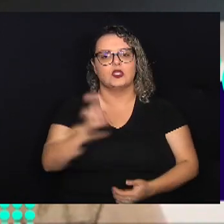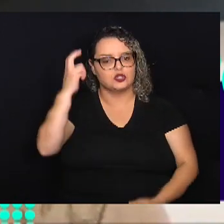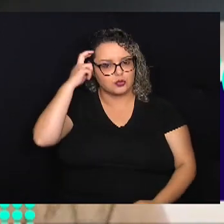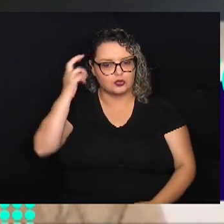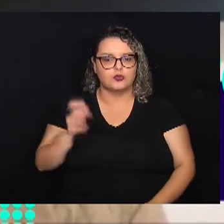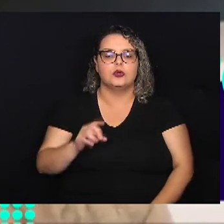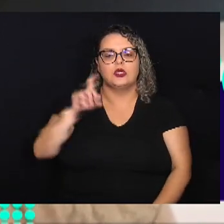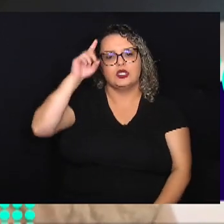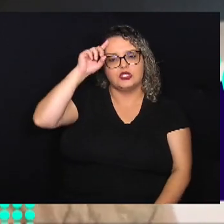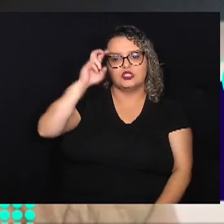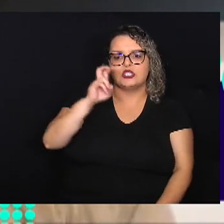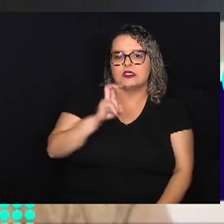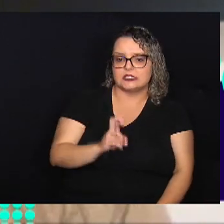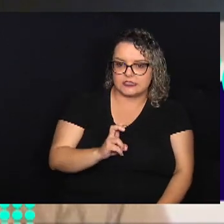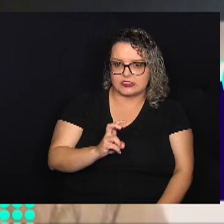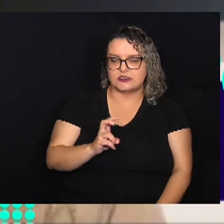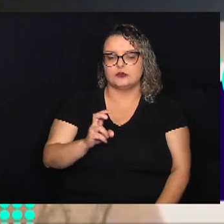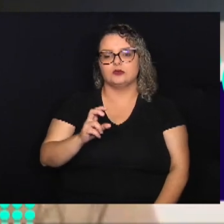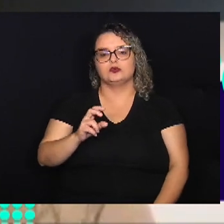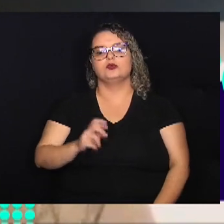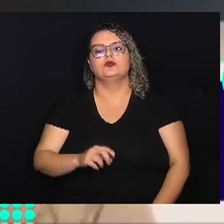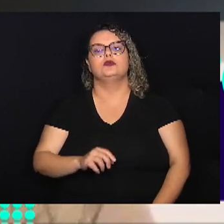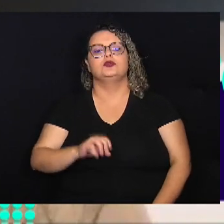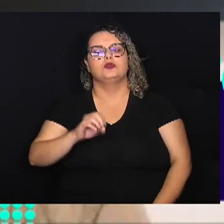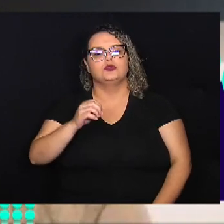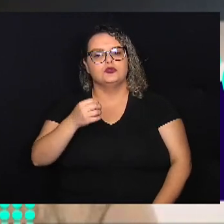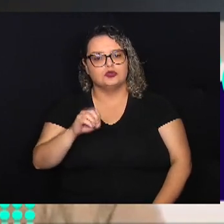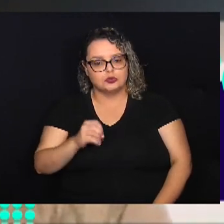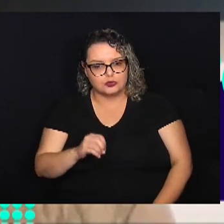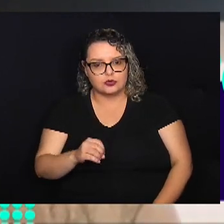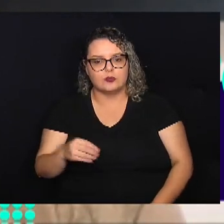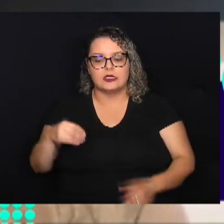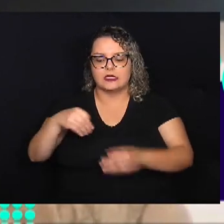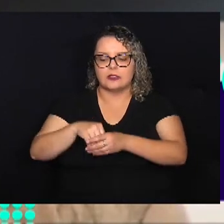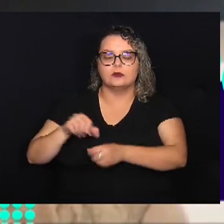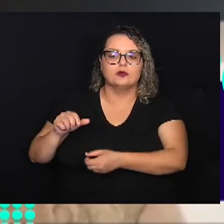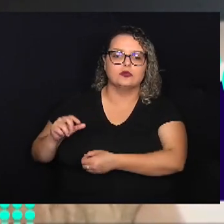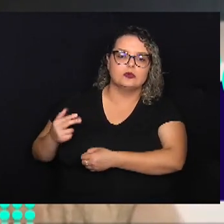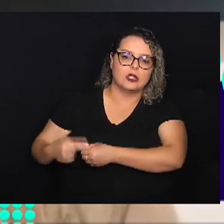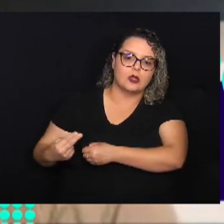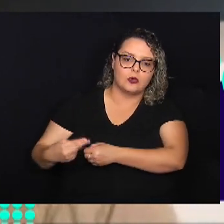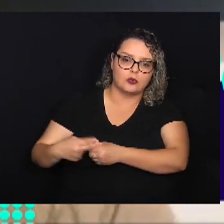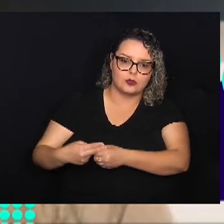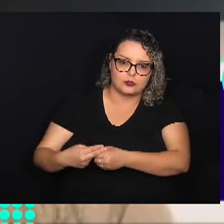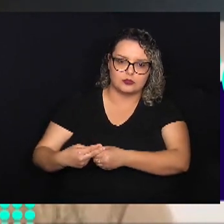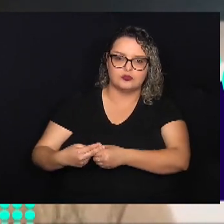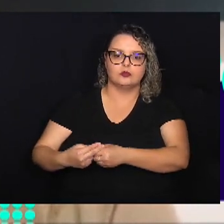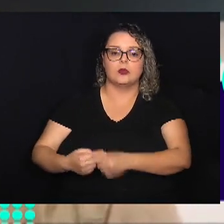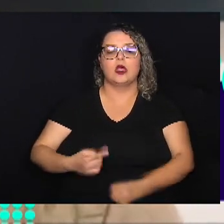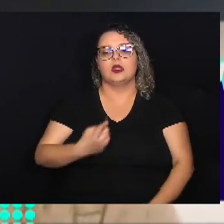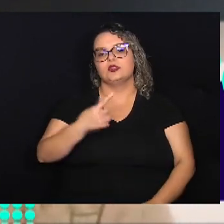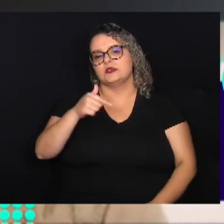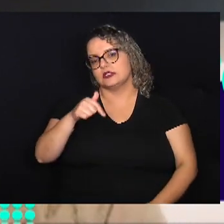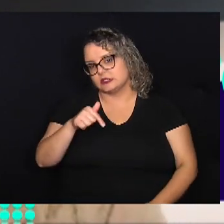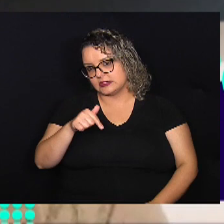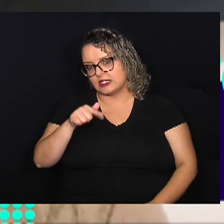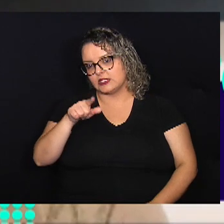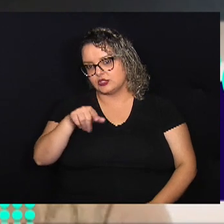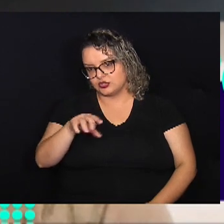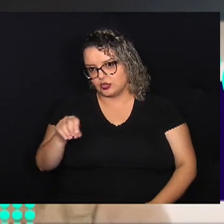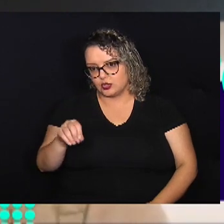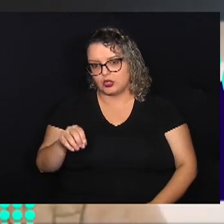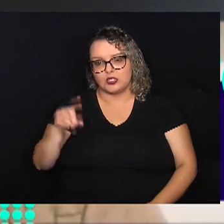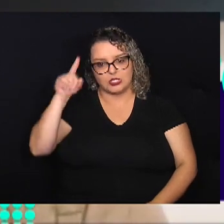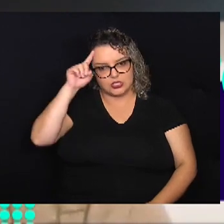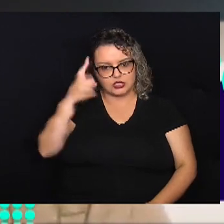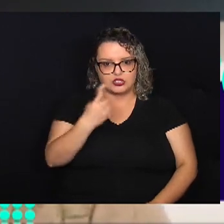de outubro, no Centro Cultural Casa do Lago, que fica dentro da Unicamp, o show será às 17 horas. E dia